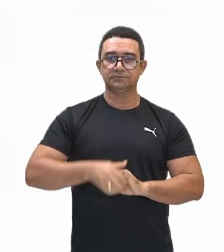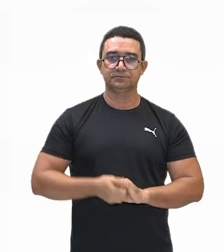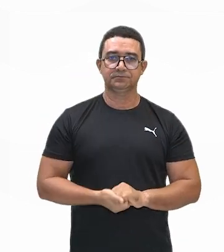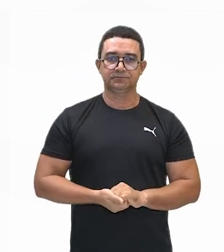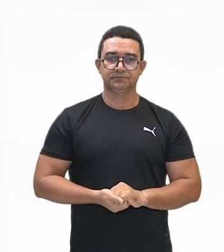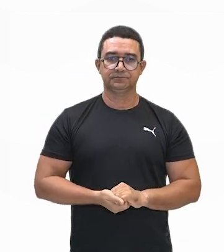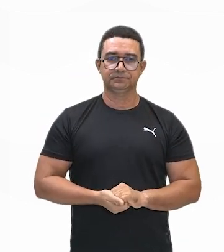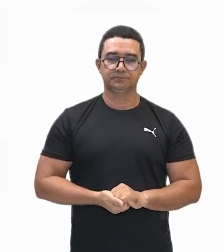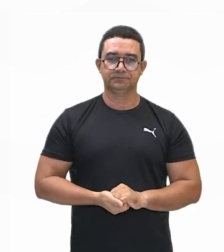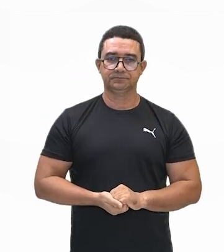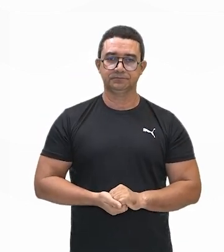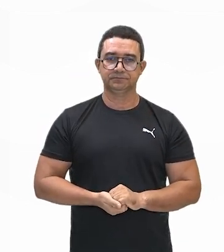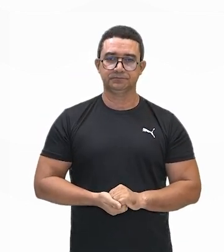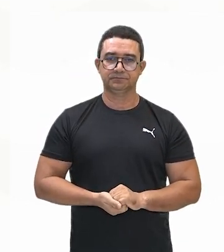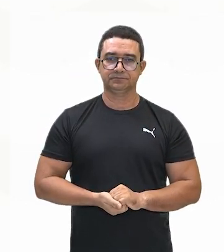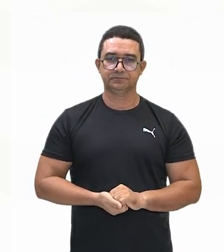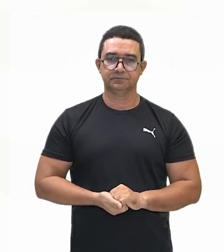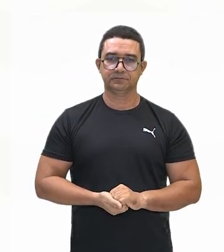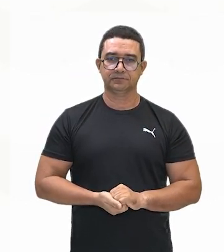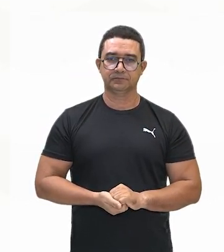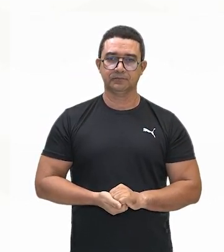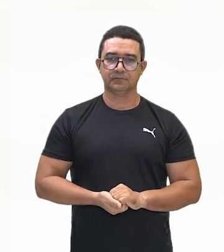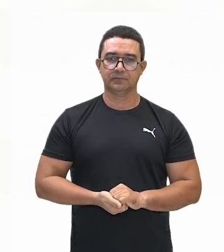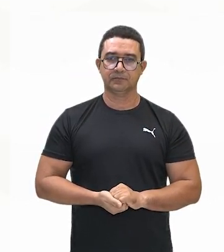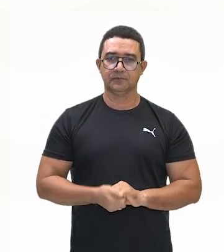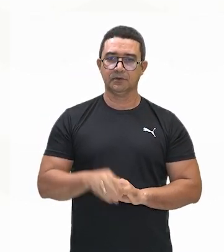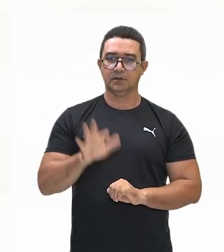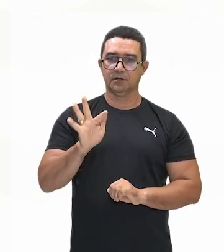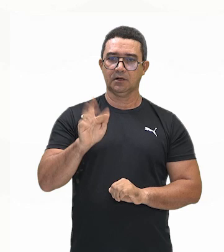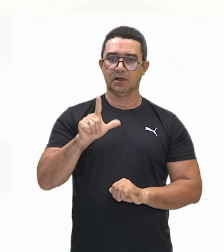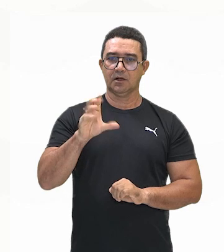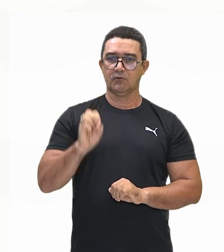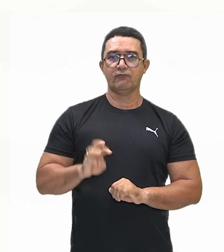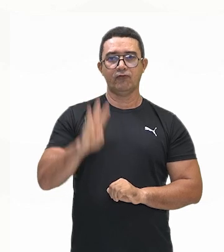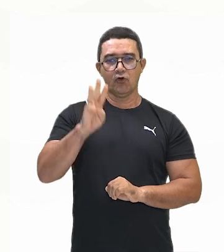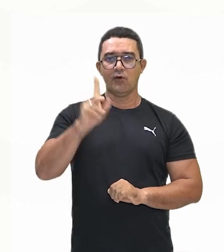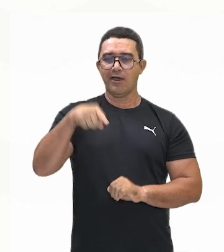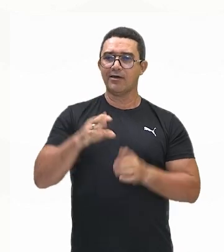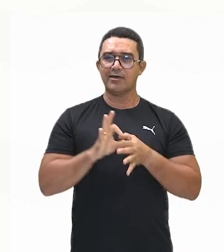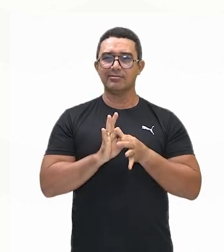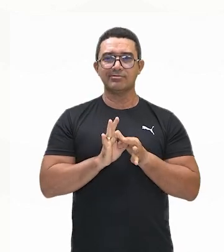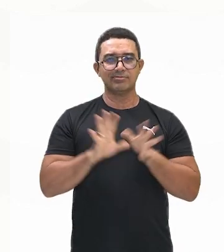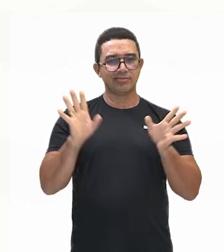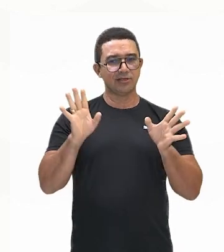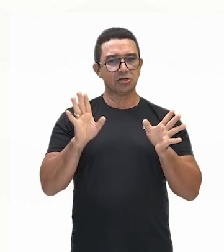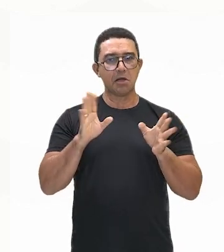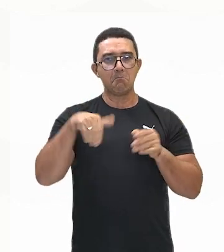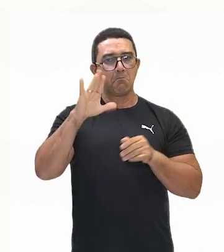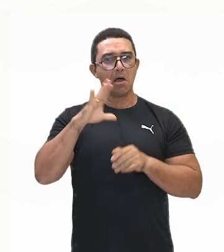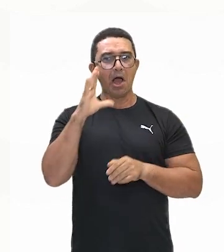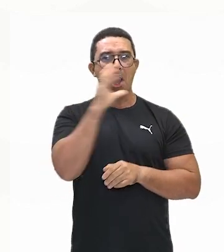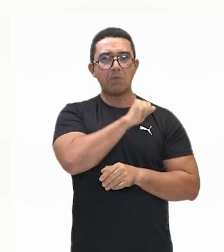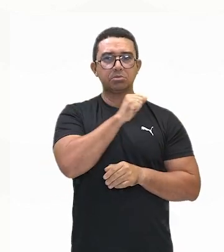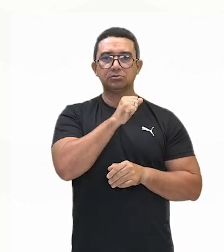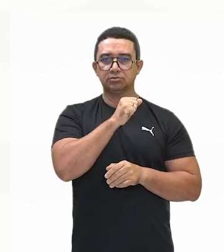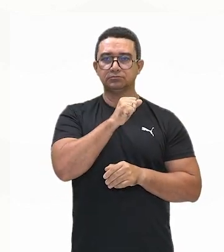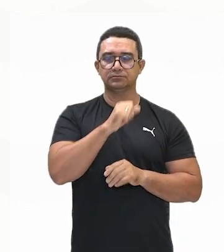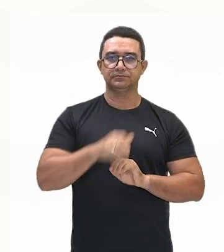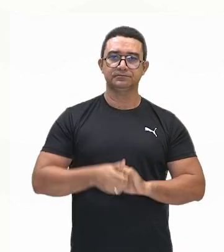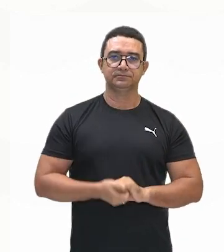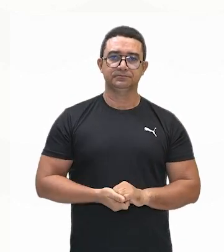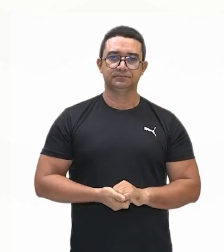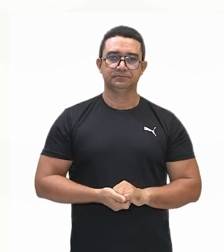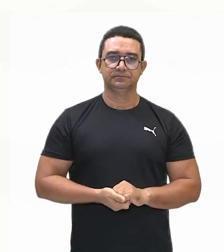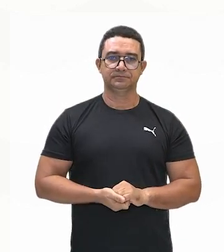for easier flow, né? Flow é fluir mesmo, então deixar fluir mais rápido e rápido